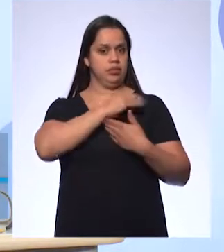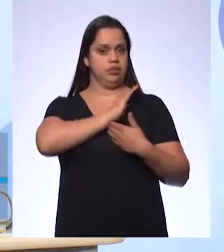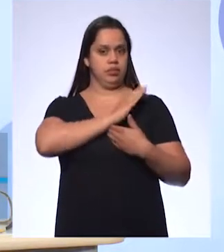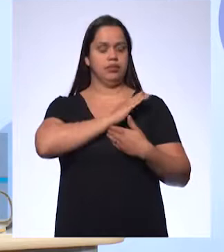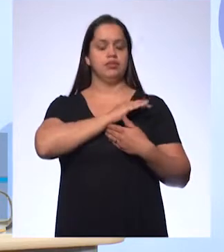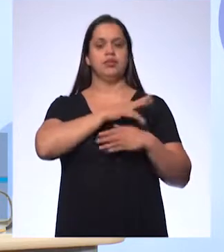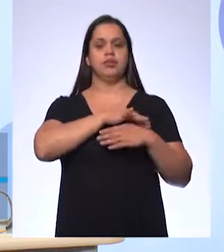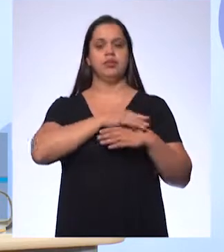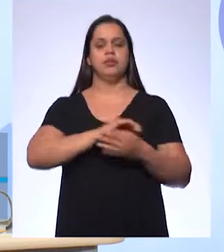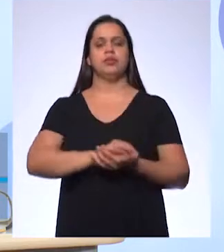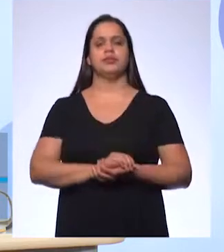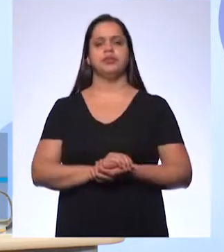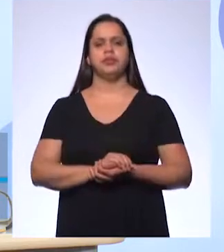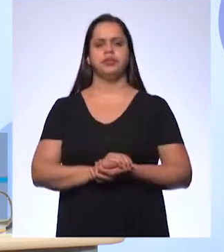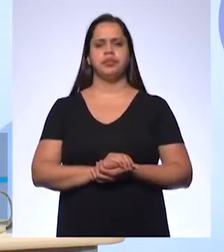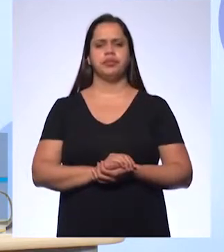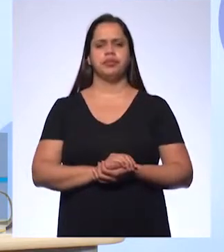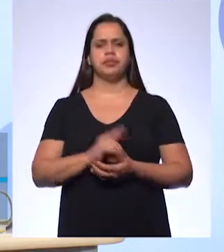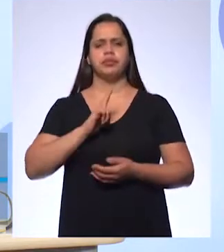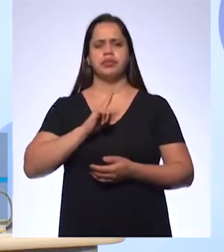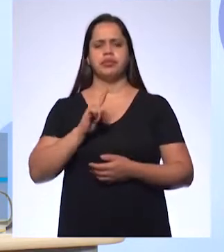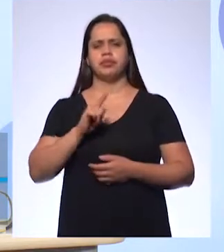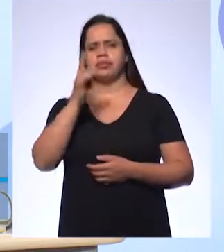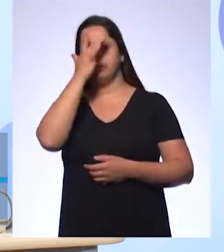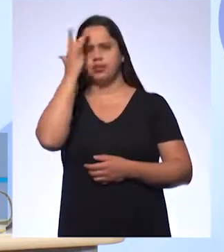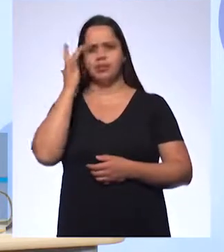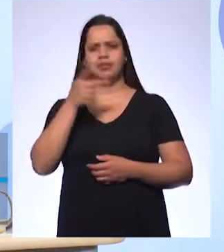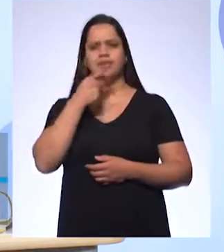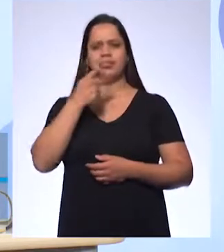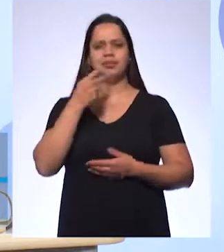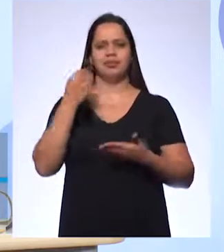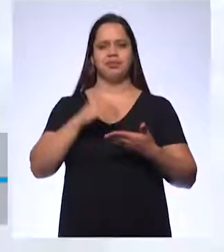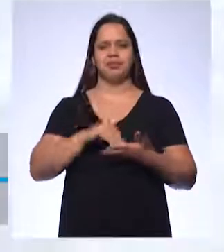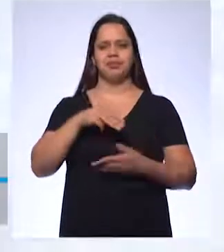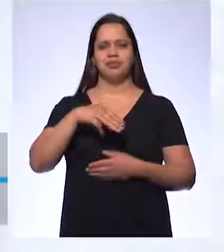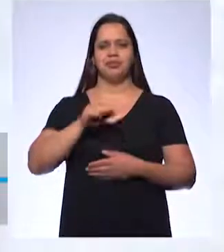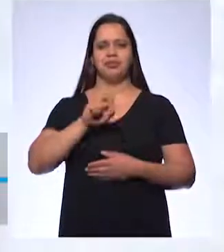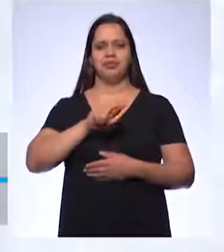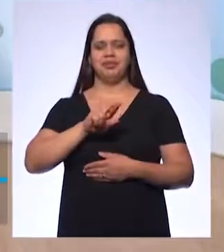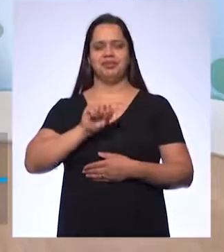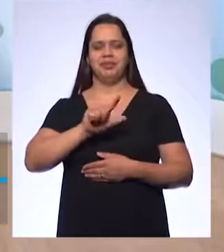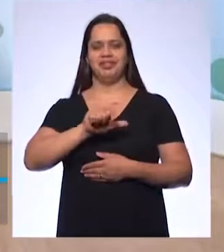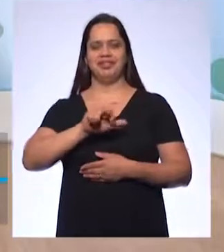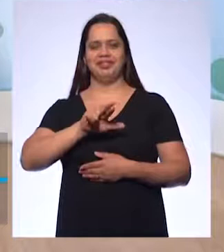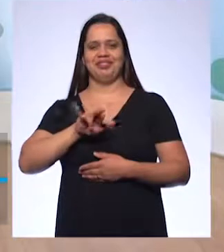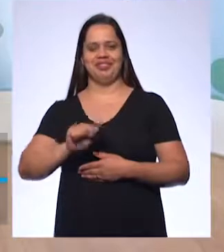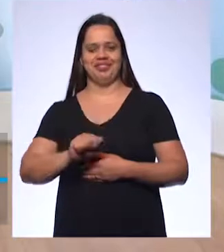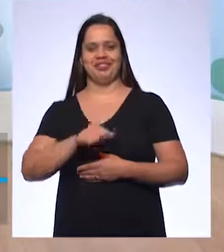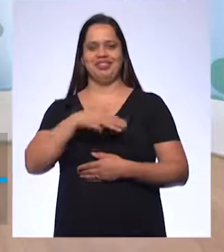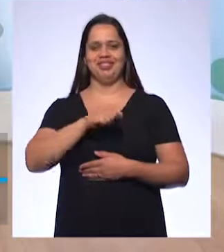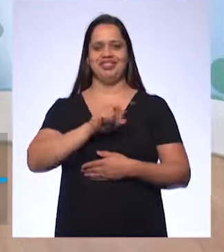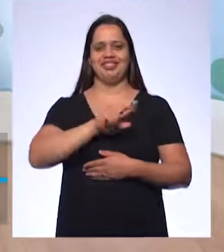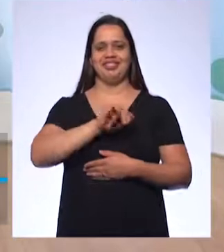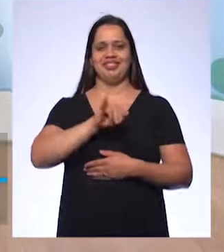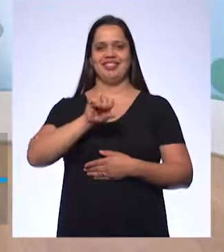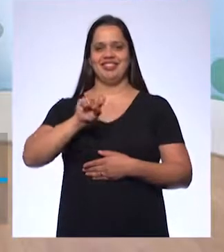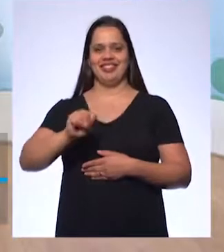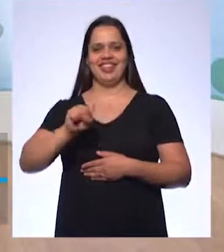Malária. Tem alguém aqui que escreveu malária e Malaísa. Beatriz. Beatriz mandou malária. Assim você me